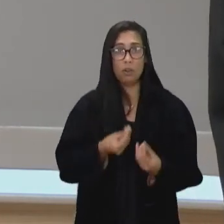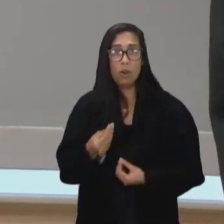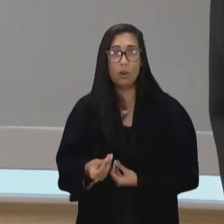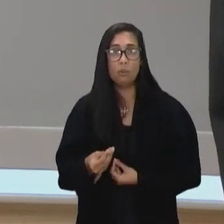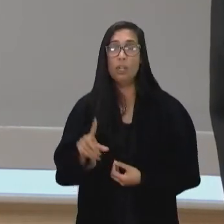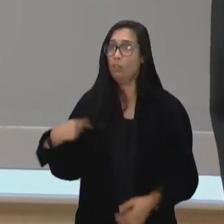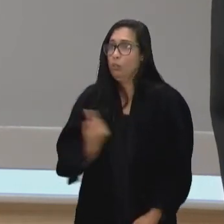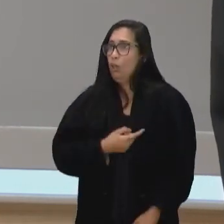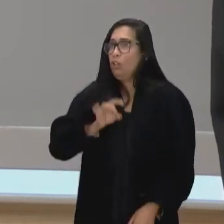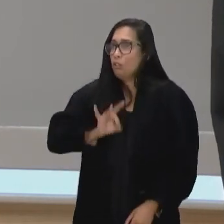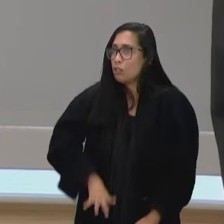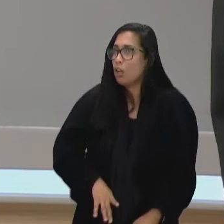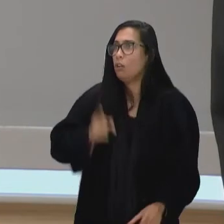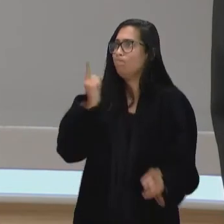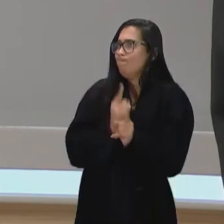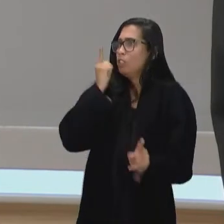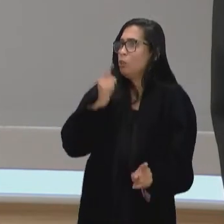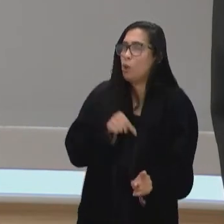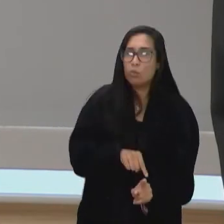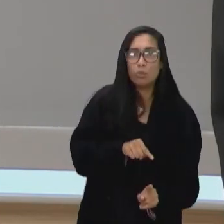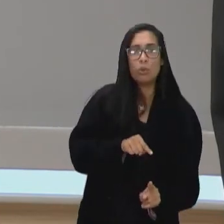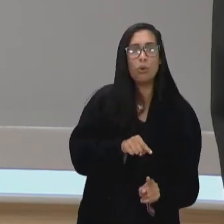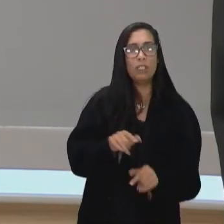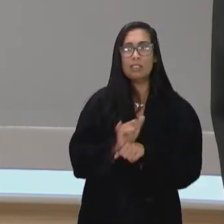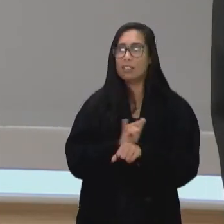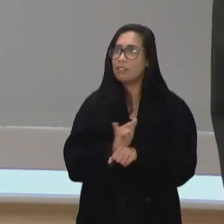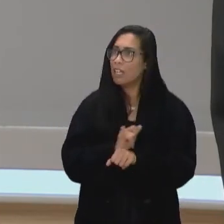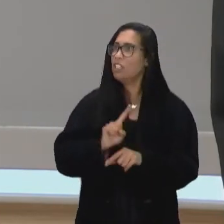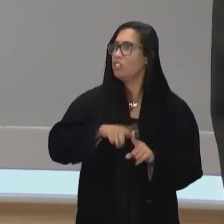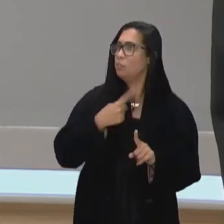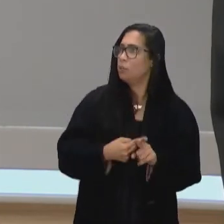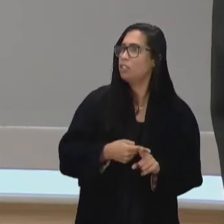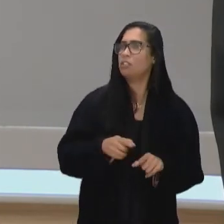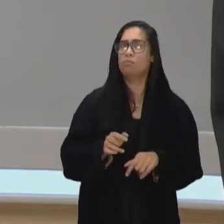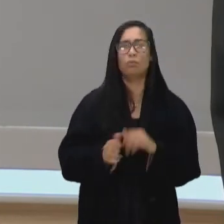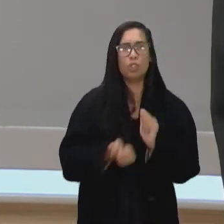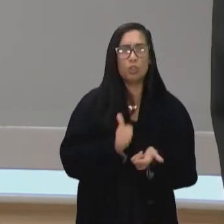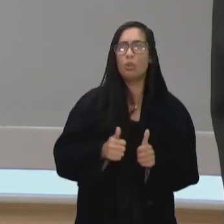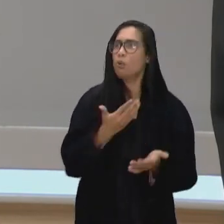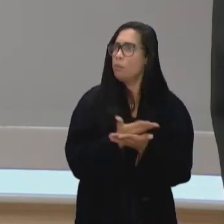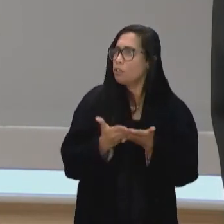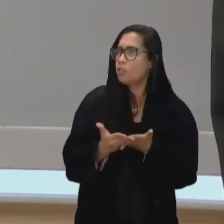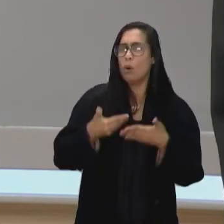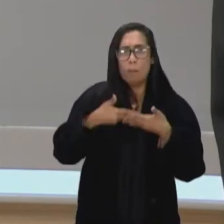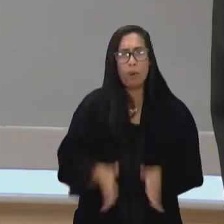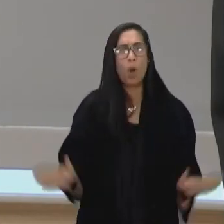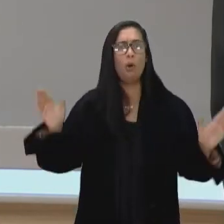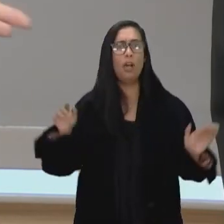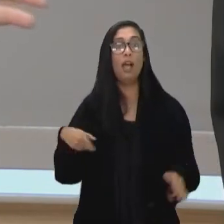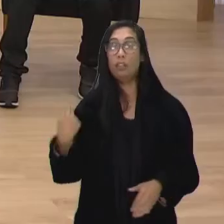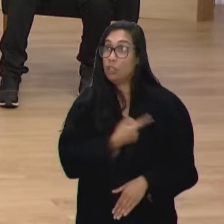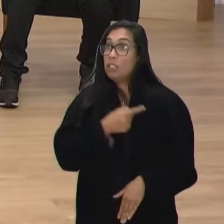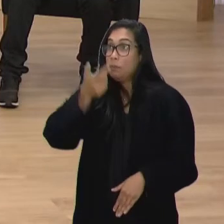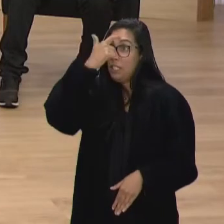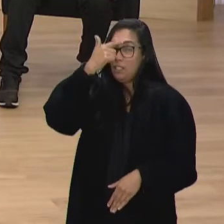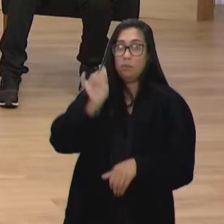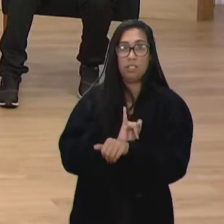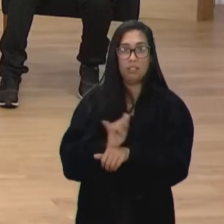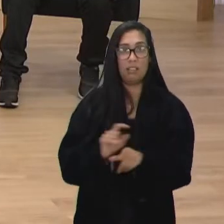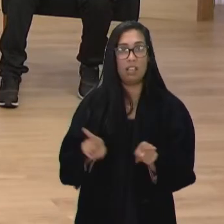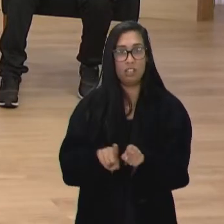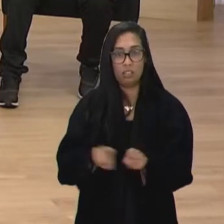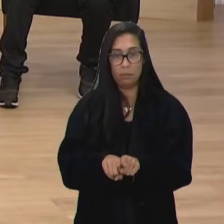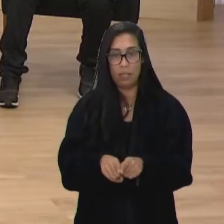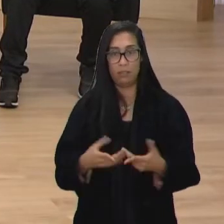iam descobrir quando o jogo iniciasse. Então foi... Não sei, foi diferente.